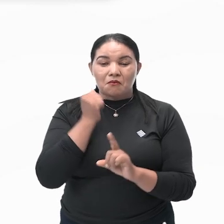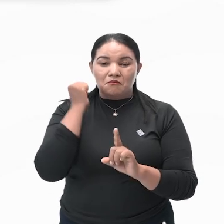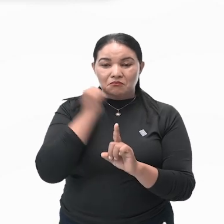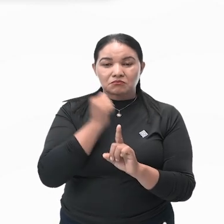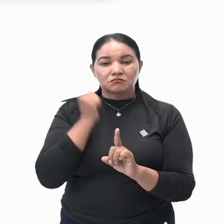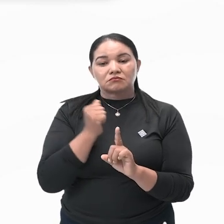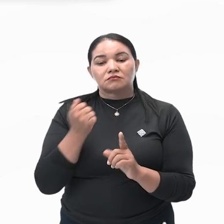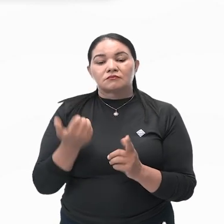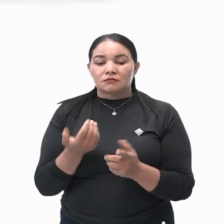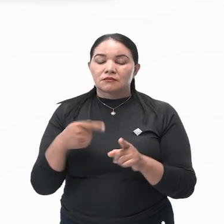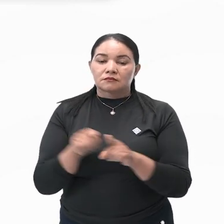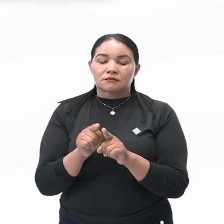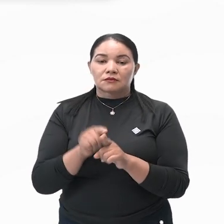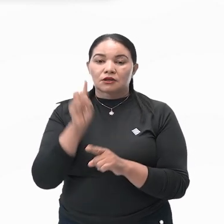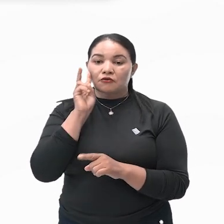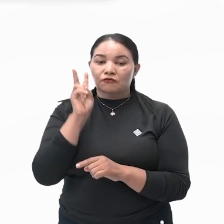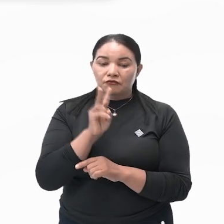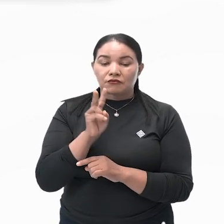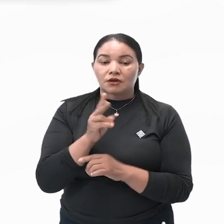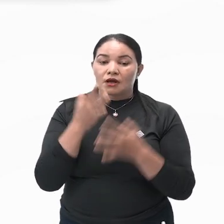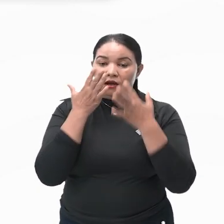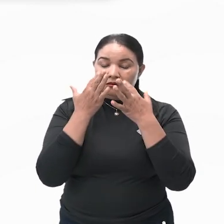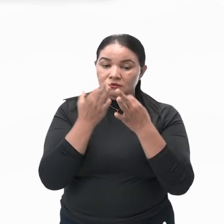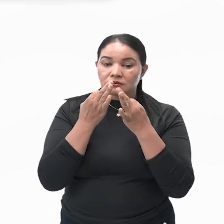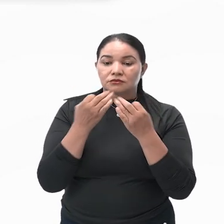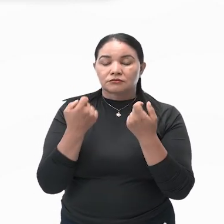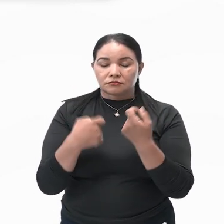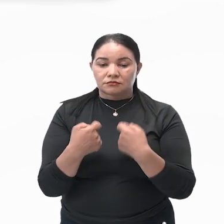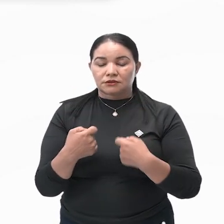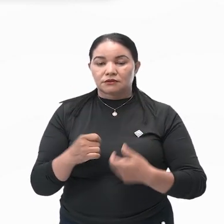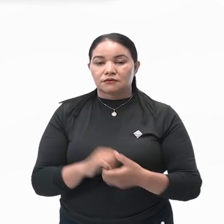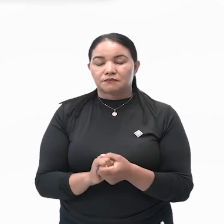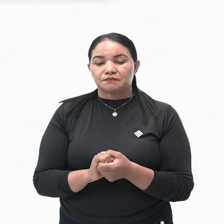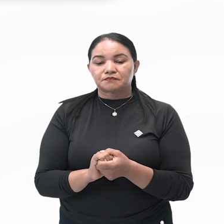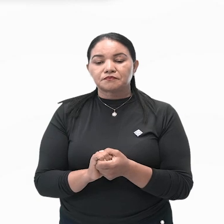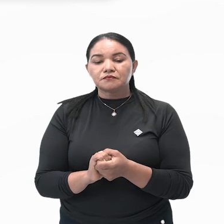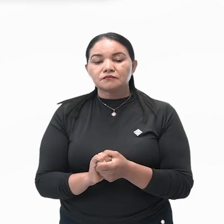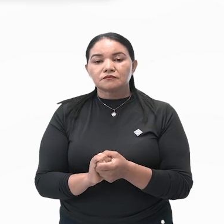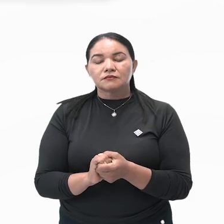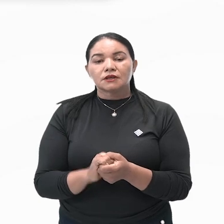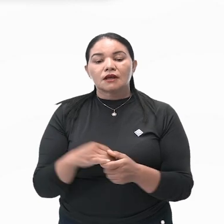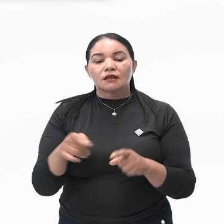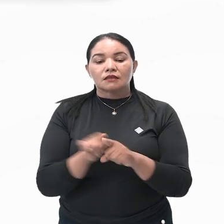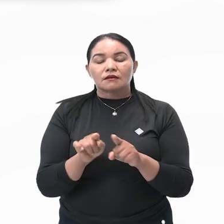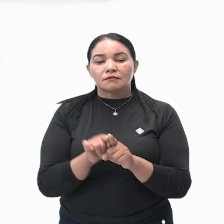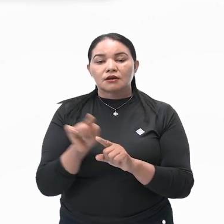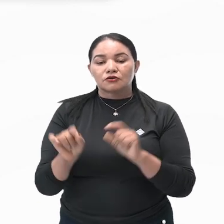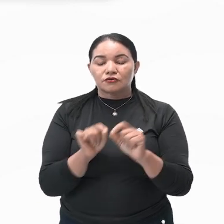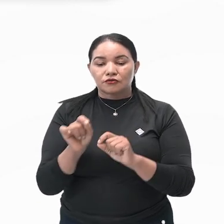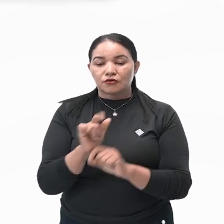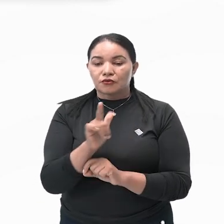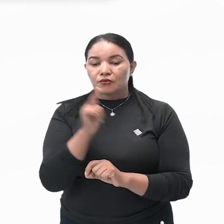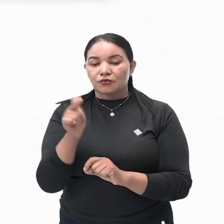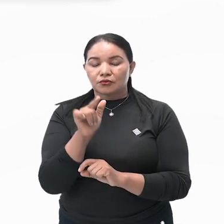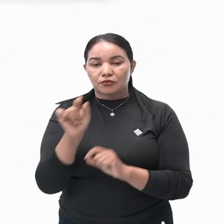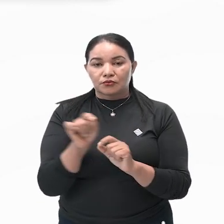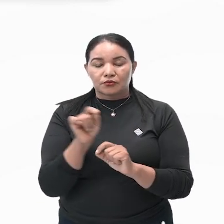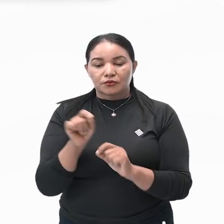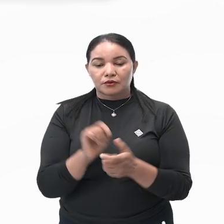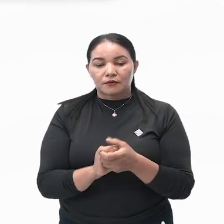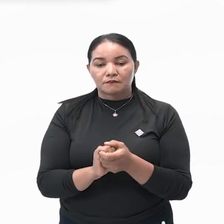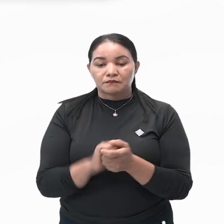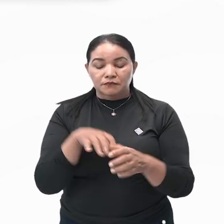sensível que a gente precisa, obviamente, observar, tá certo? E aí a gente chega no momento em que os